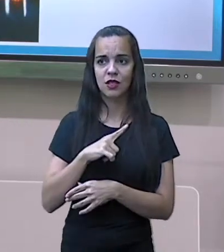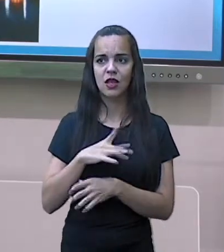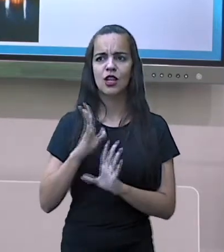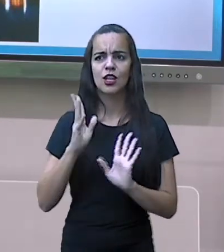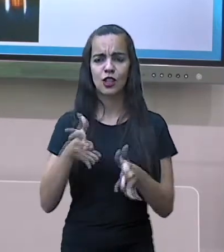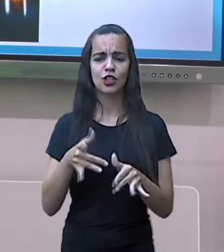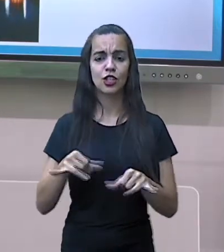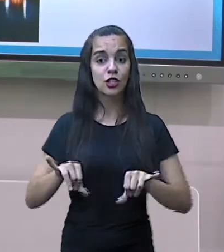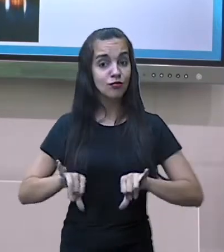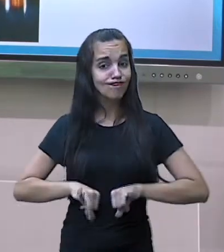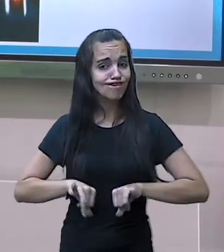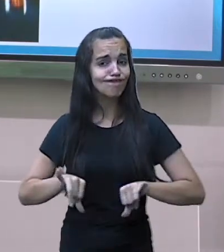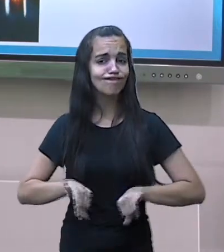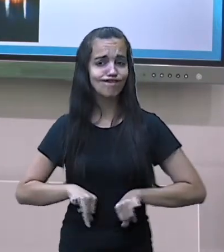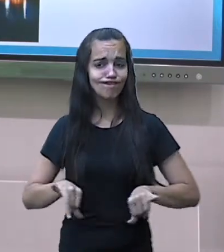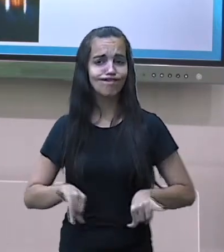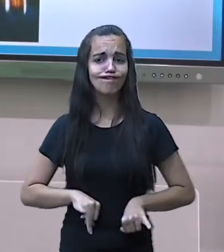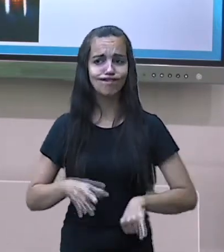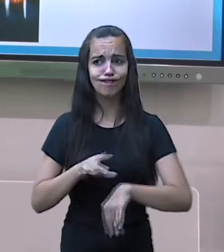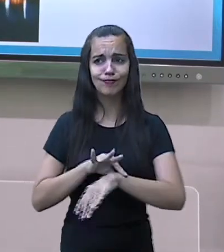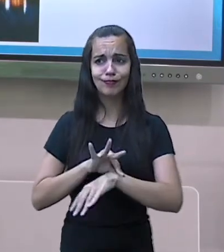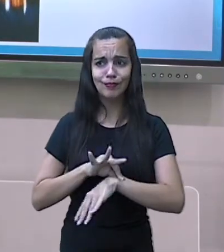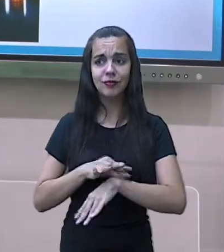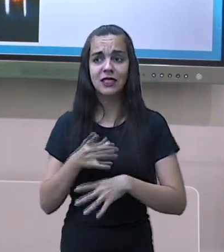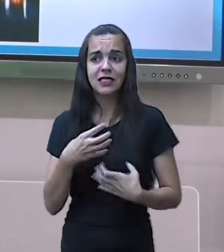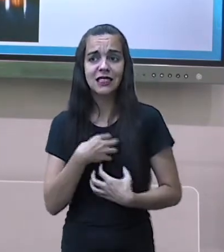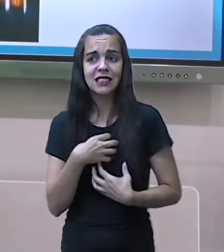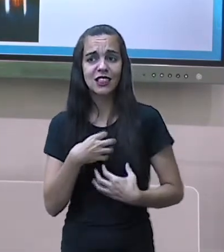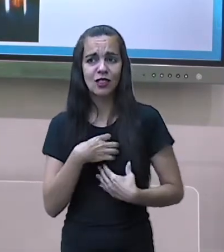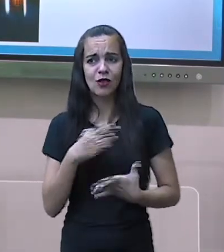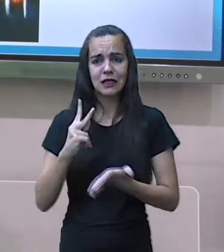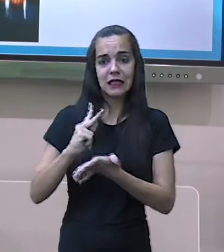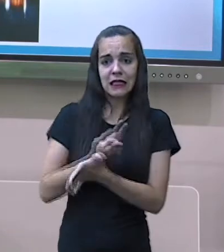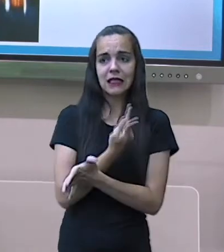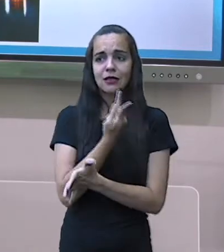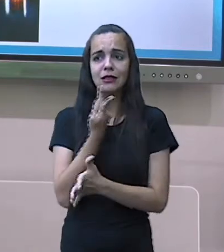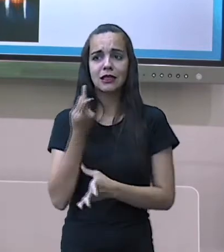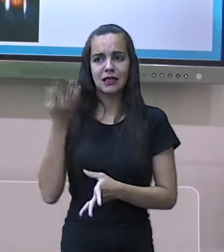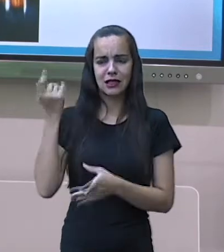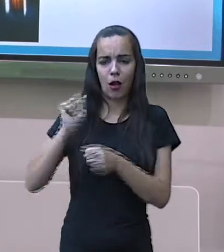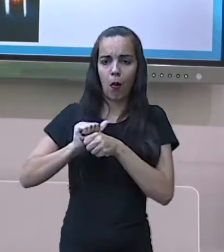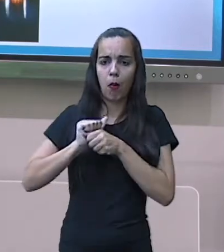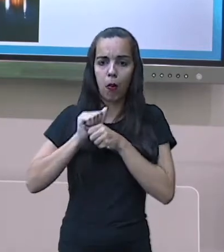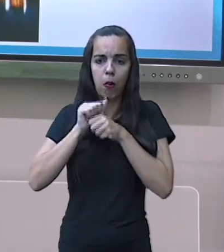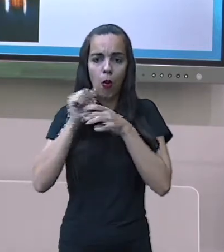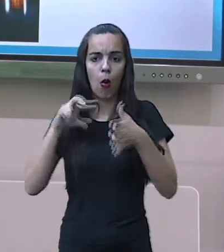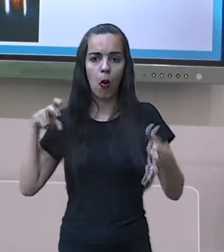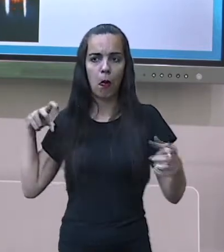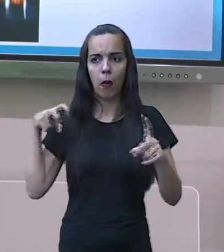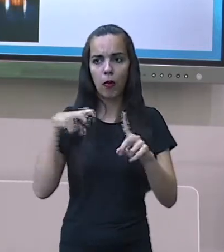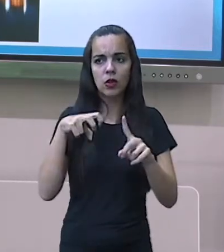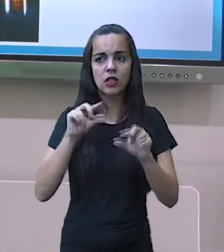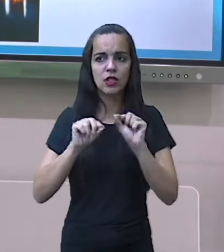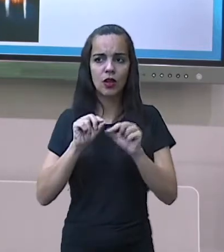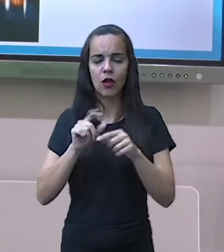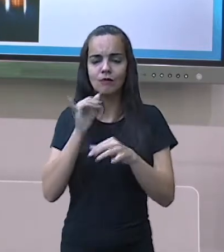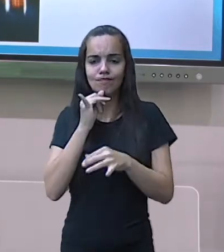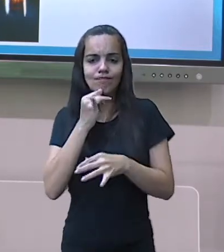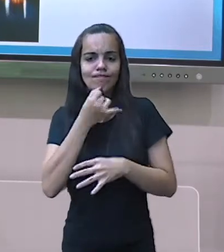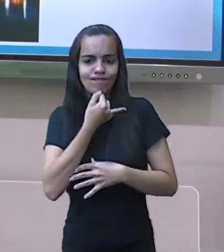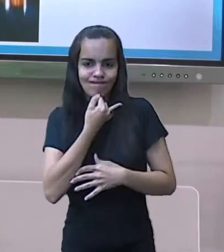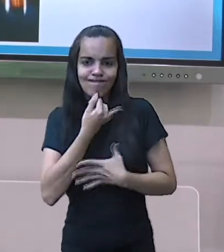na pele, né? Infelizmente, quando aconteceu aquele acidente, triste